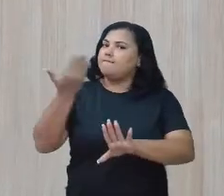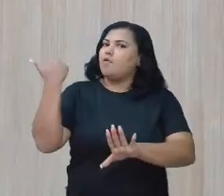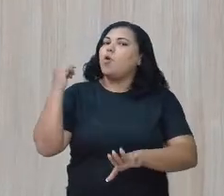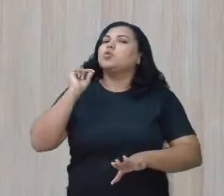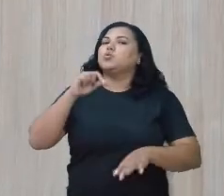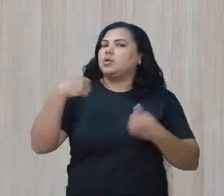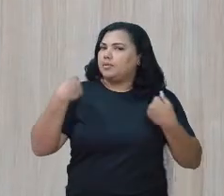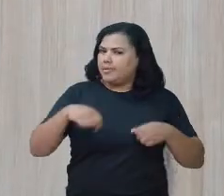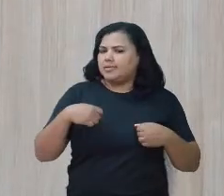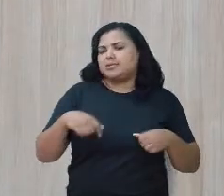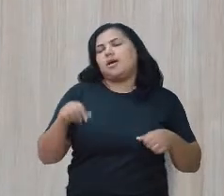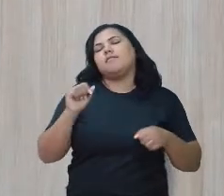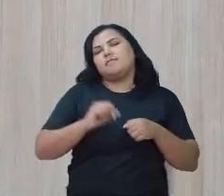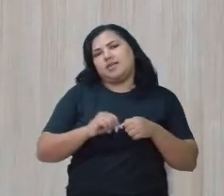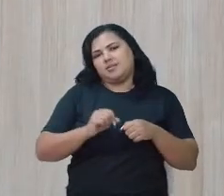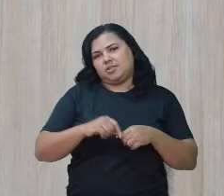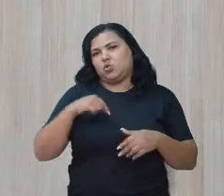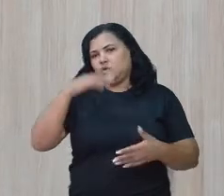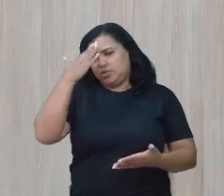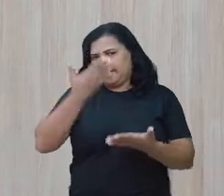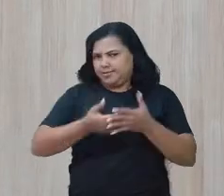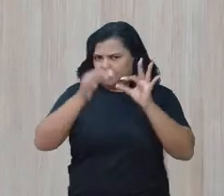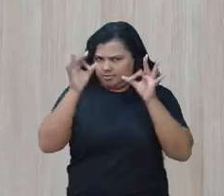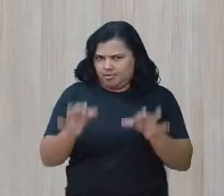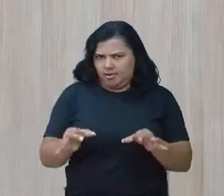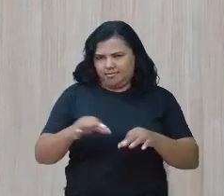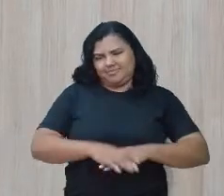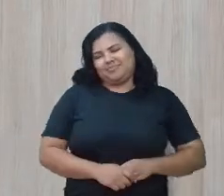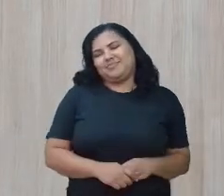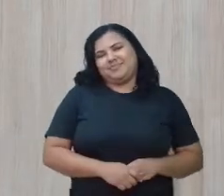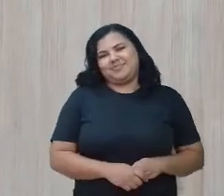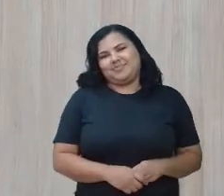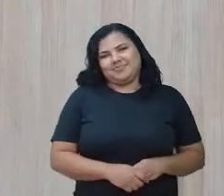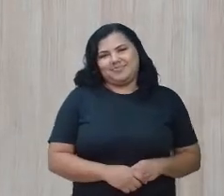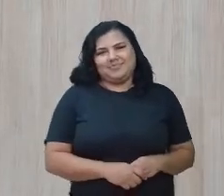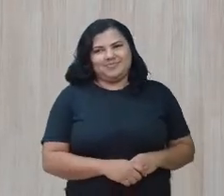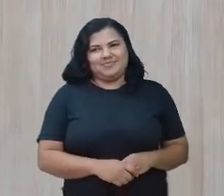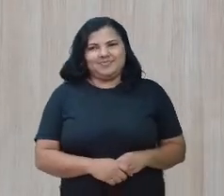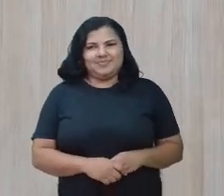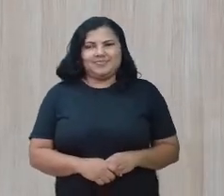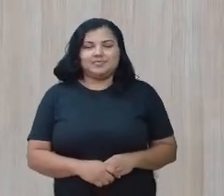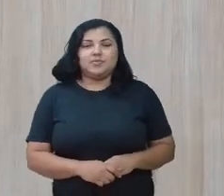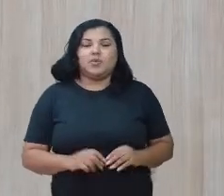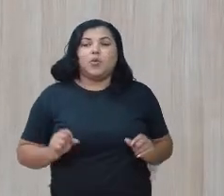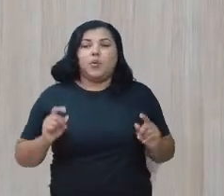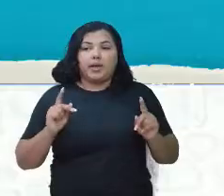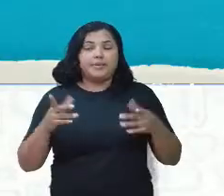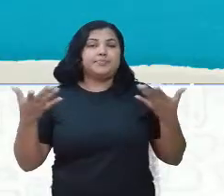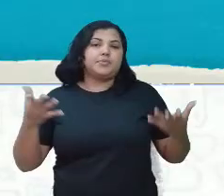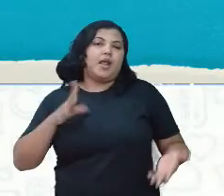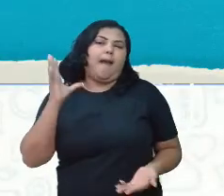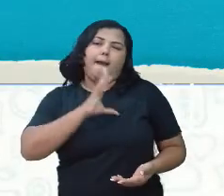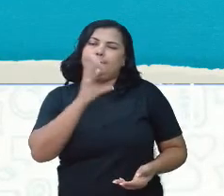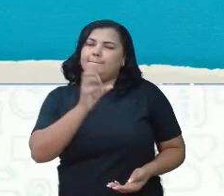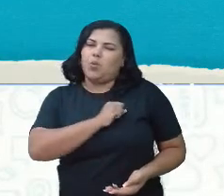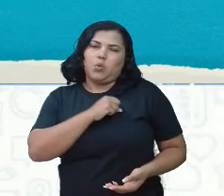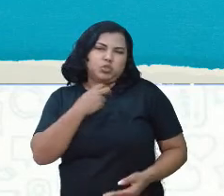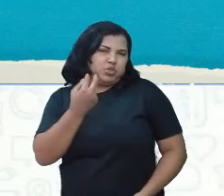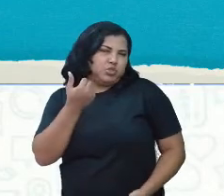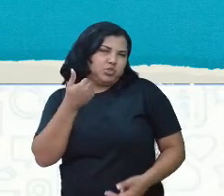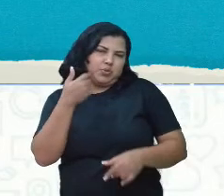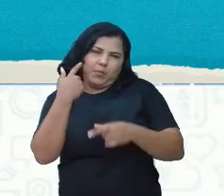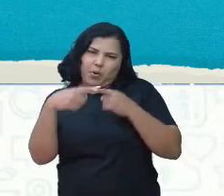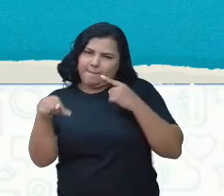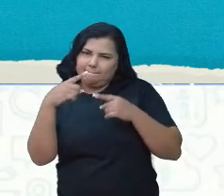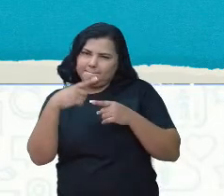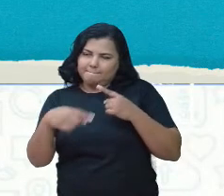que do que a gente acredita ser o correto, ou o politicamente correto, ok? Amores ilícitos,